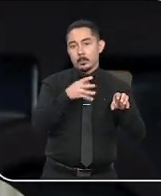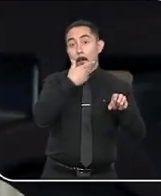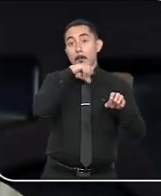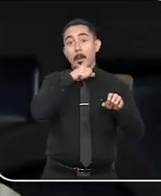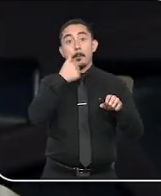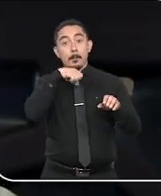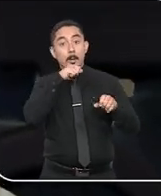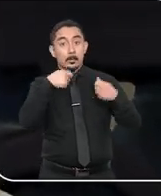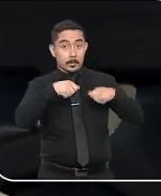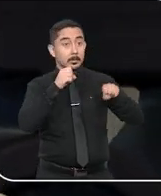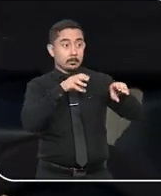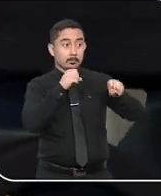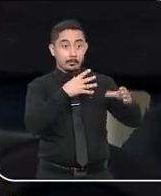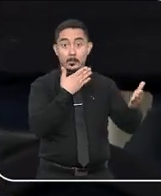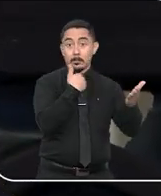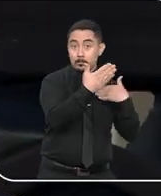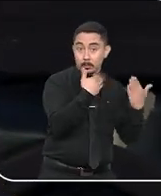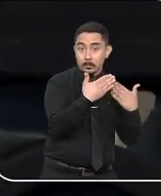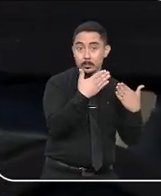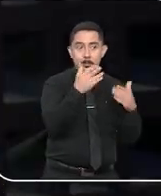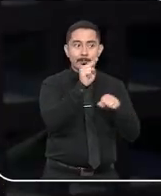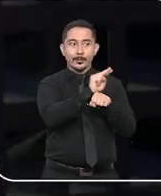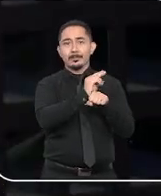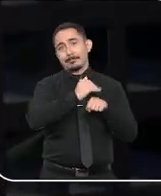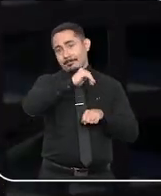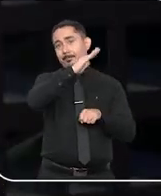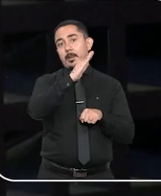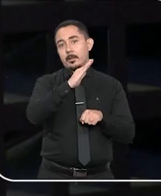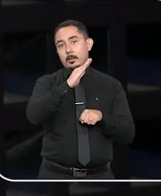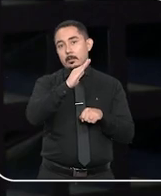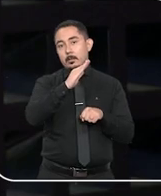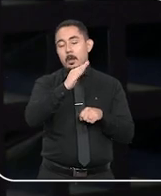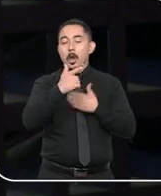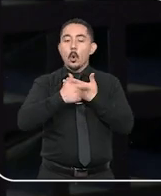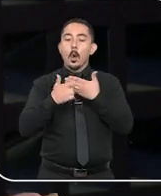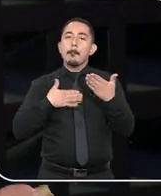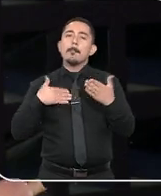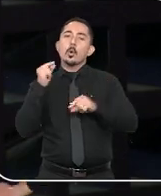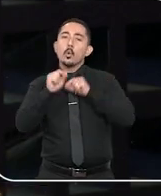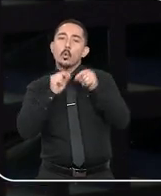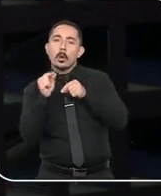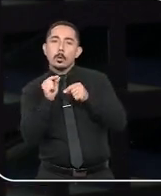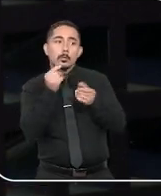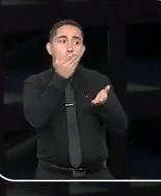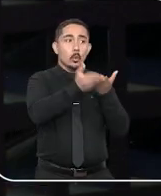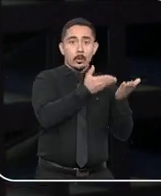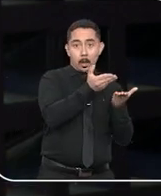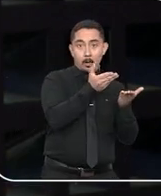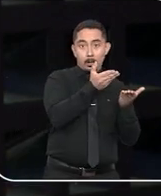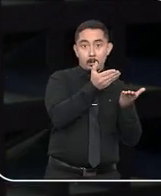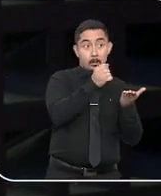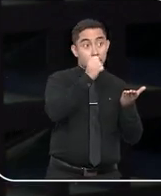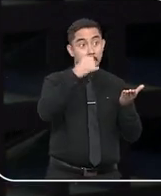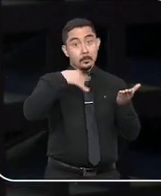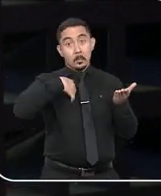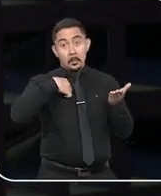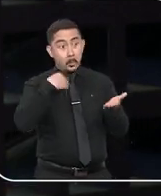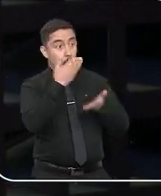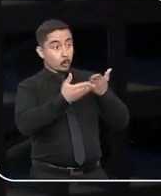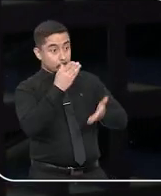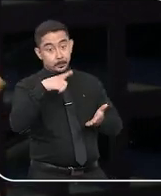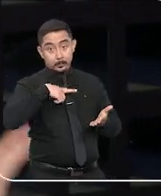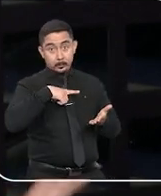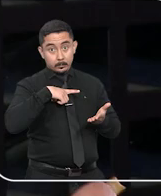Quanto mais diálogo, mais proteção aos menores. O meu papel é cuidar Então, para cuidar, eu tenho que